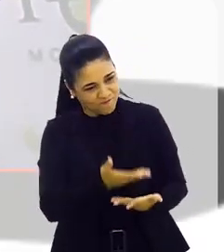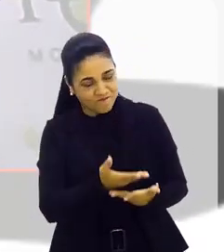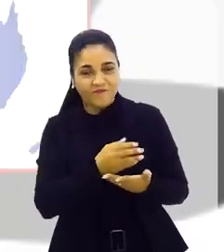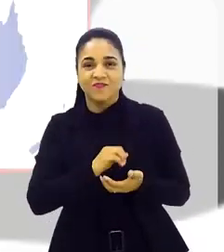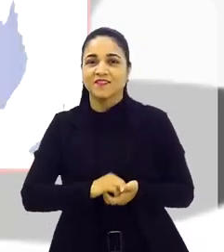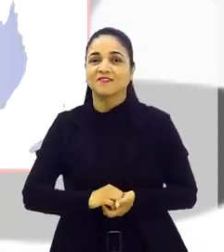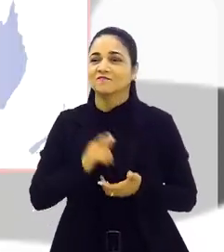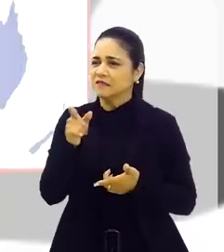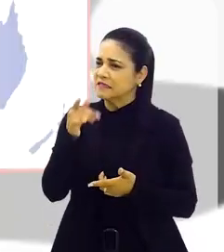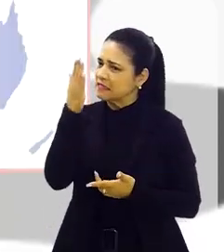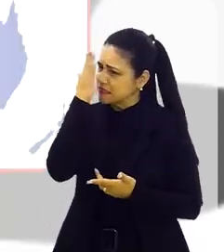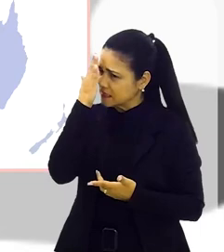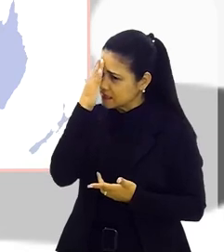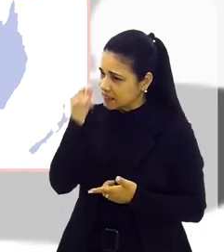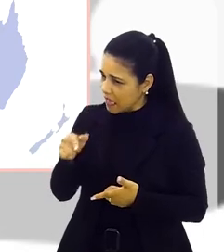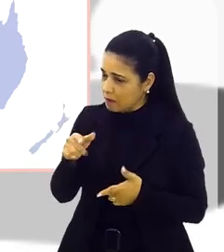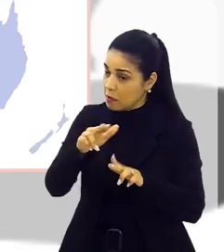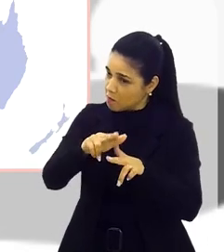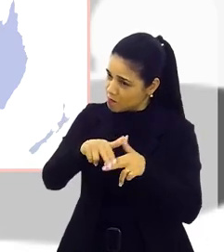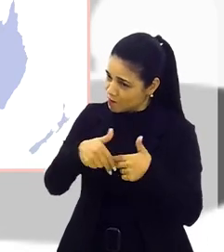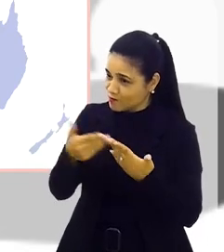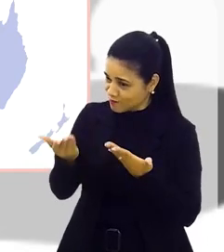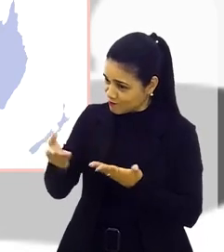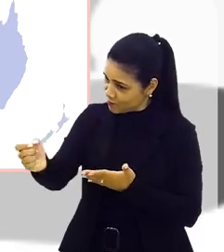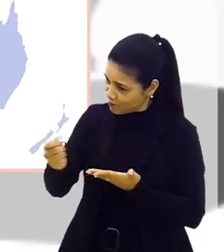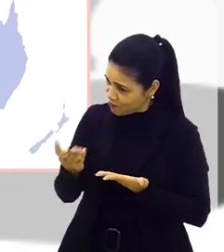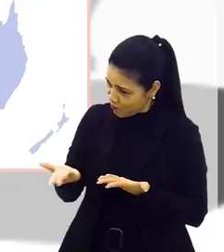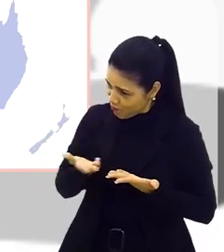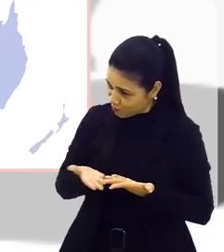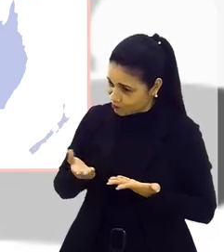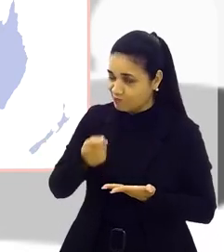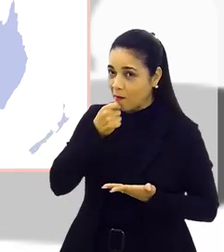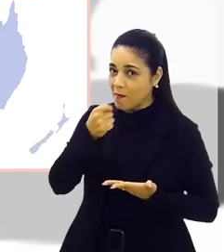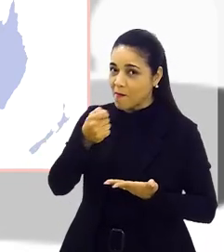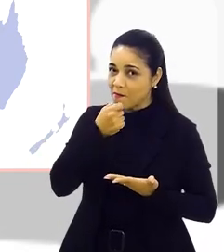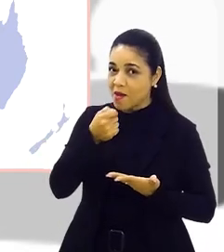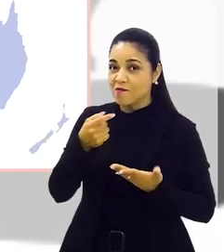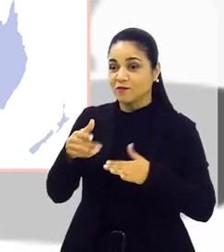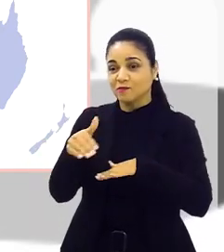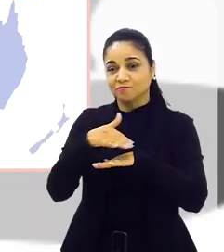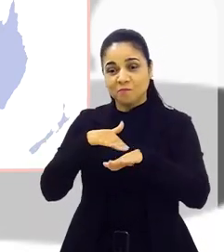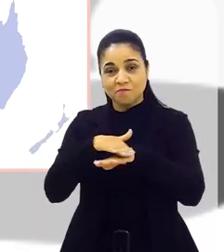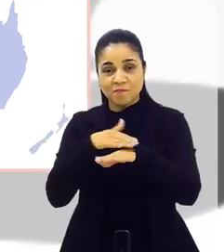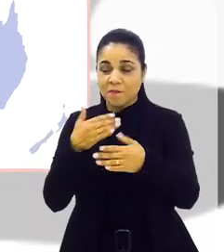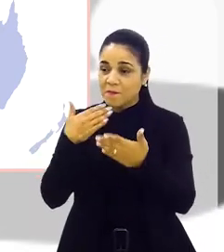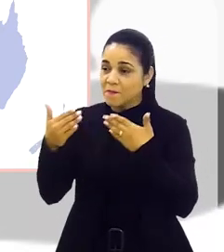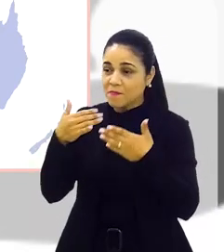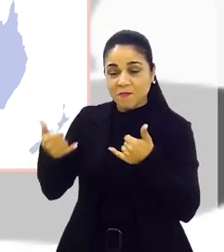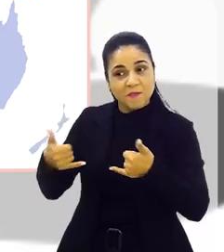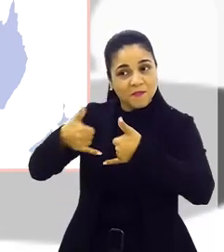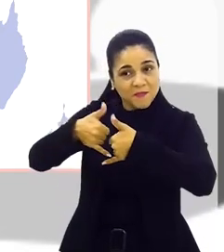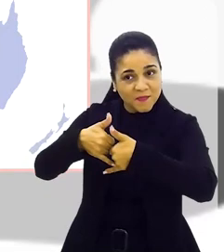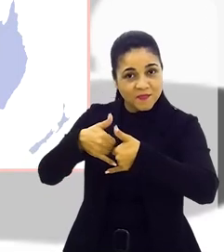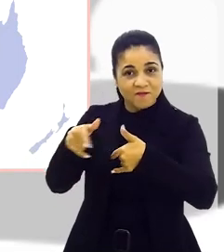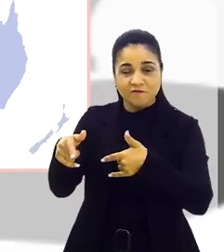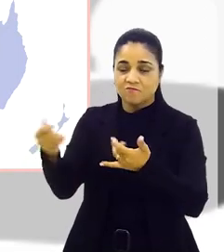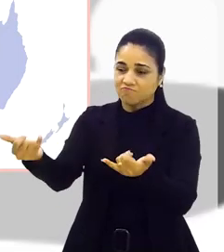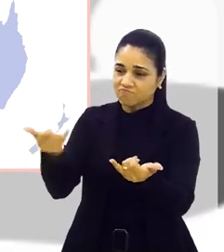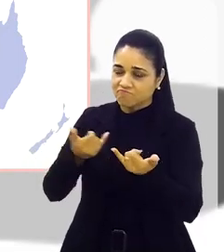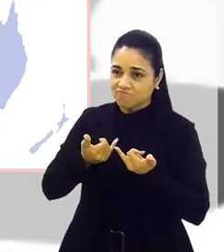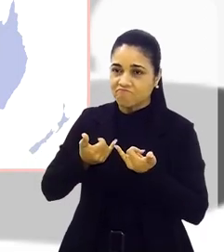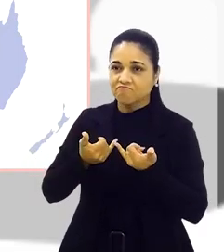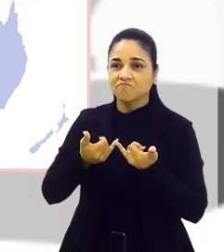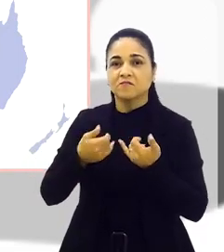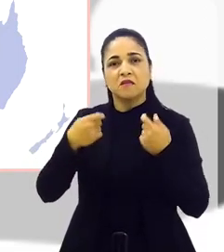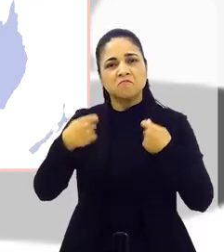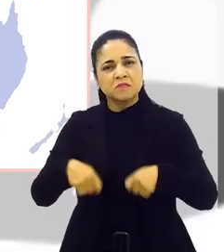amor. Você sabe que é inclusive por isso que você está aqui agora, porque quando nós nos falamos, você havia dito